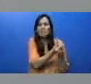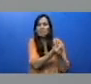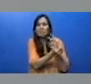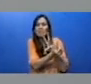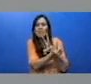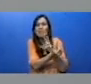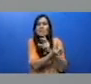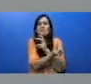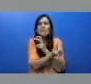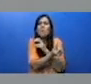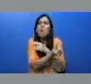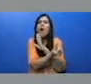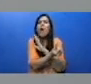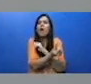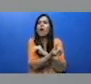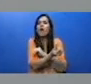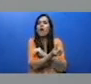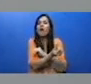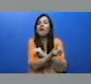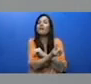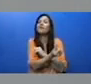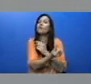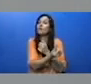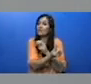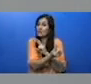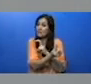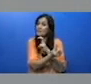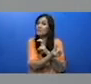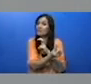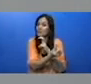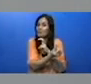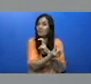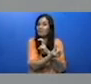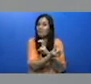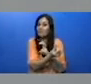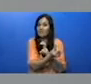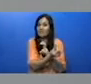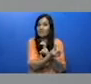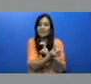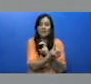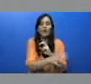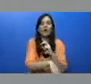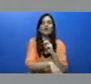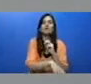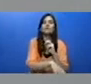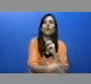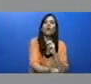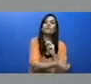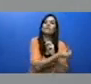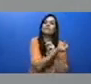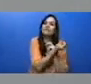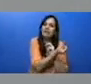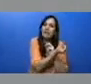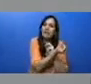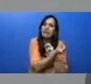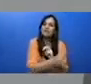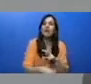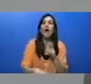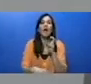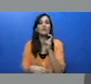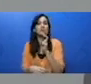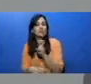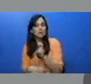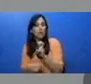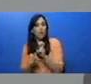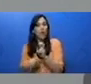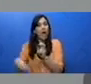5, qual é o maior? É o 5. Então, o 5 é o próximo que eu vou colocar aqui, ó. E, por último,